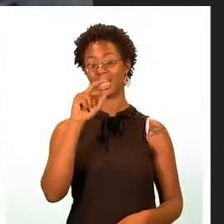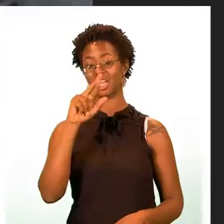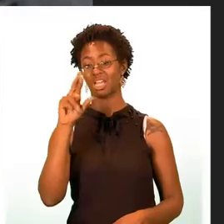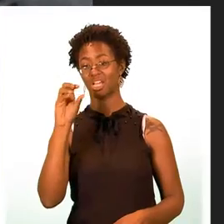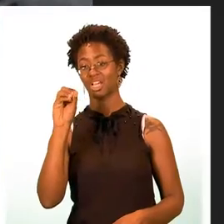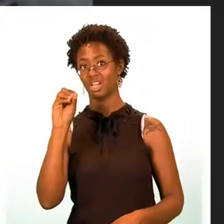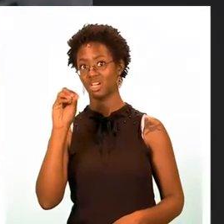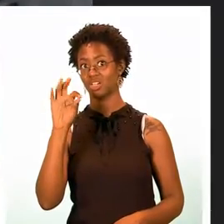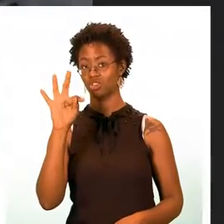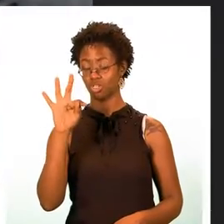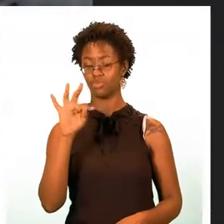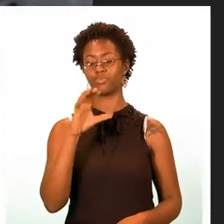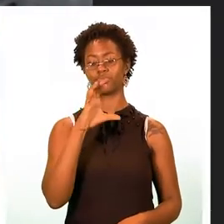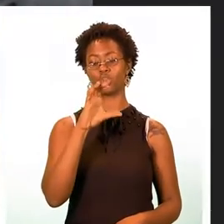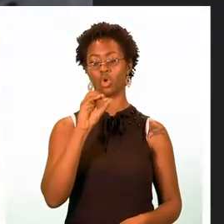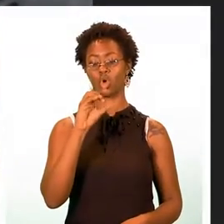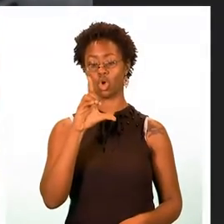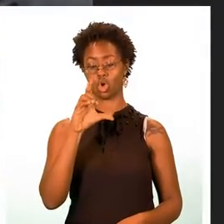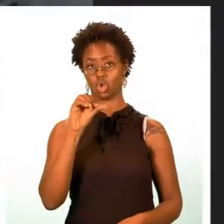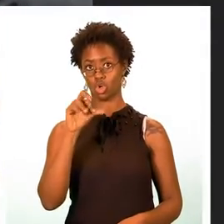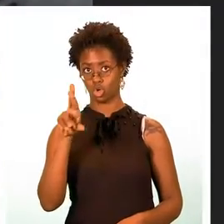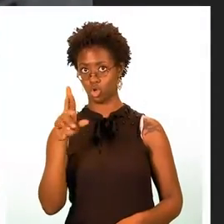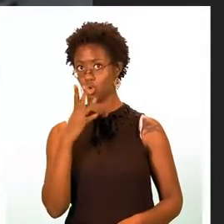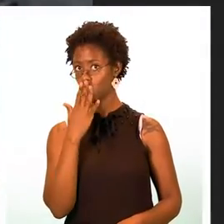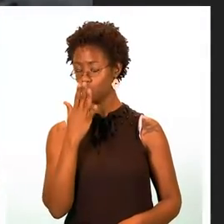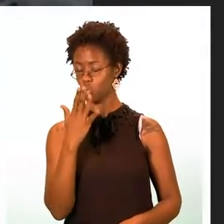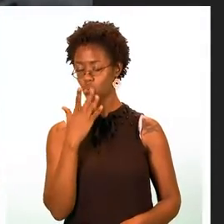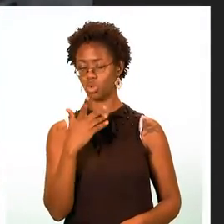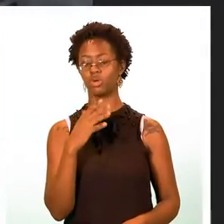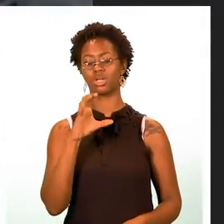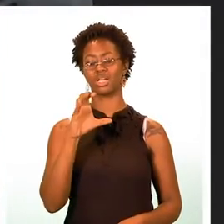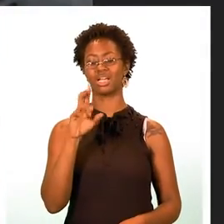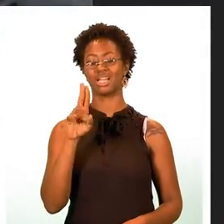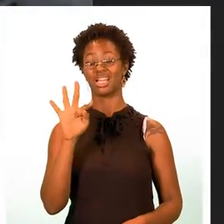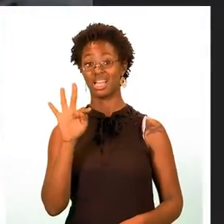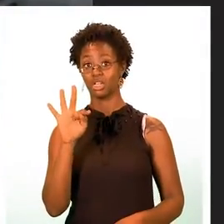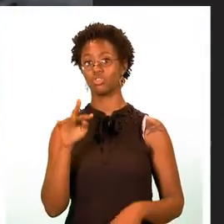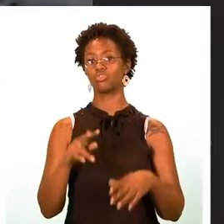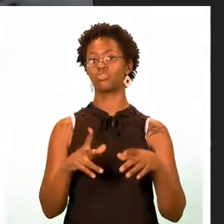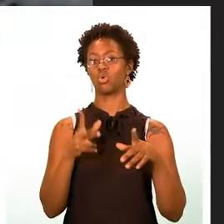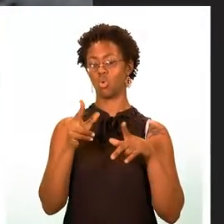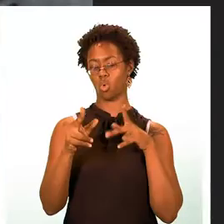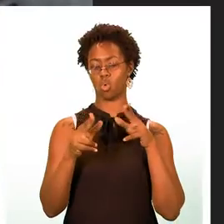é o quilate, color, de cor, cut, que é o corte, que é a